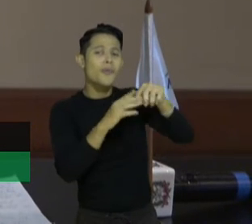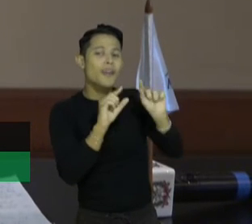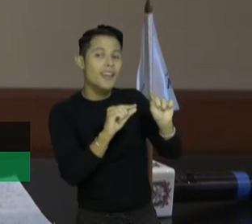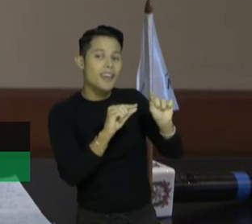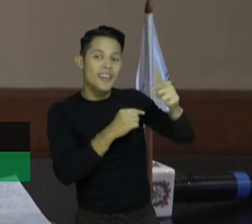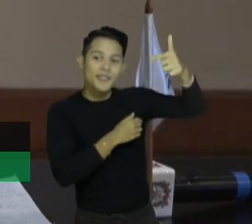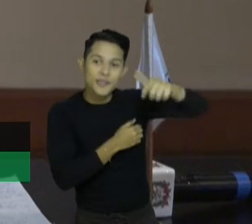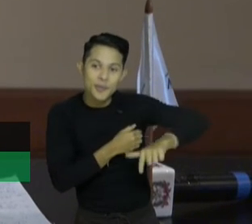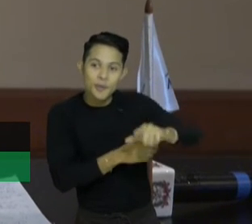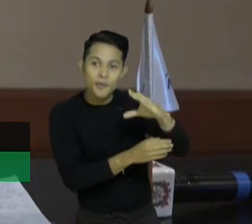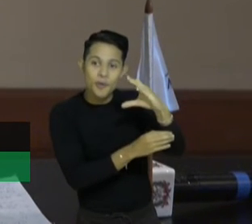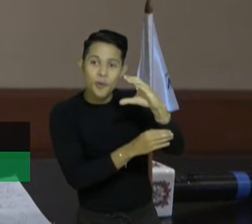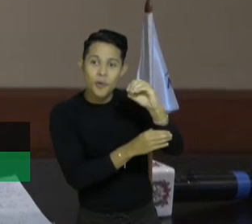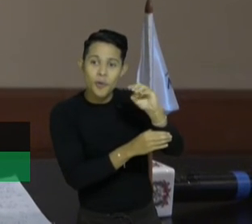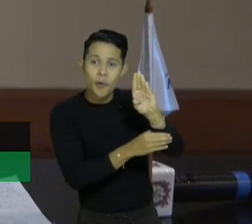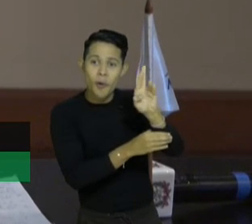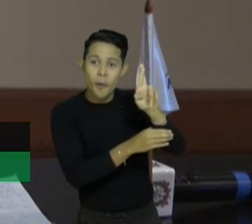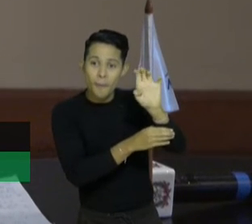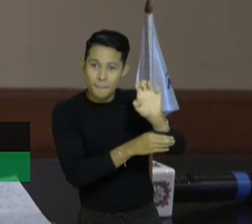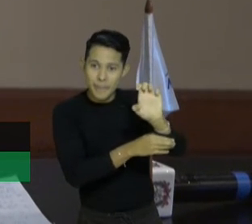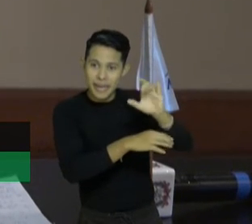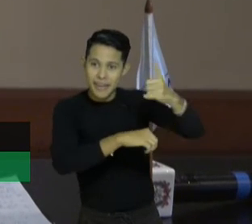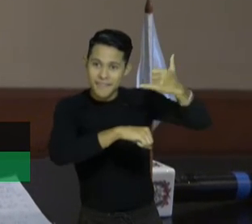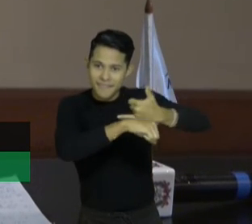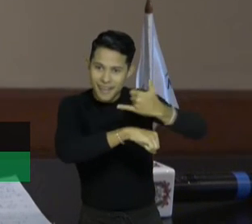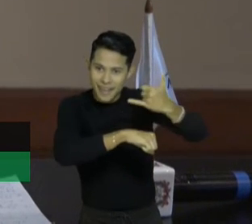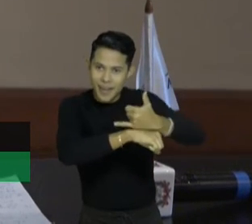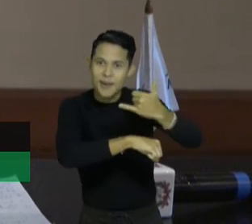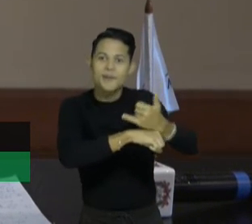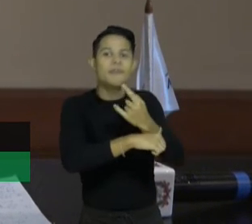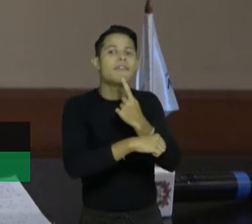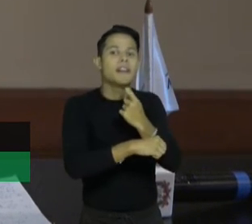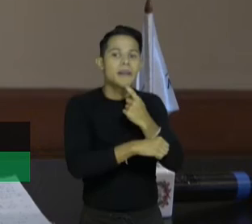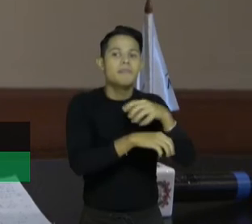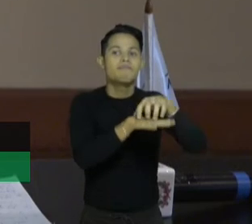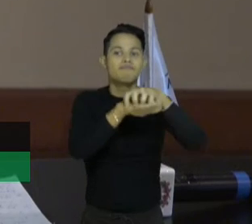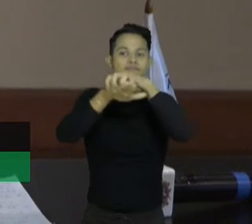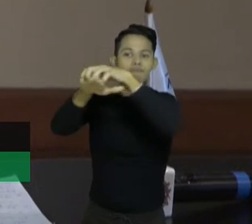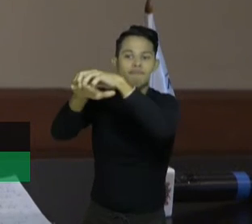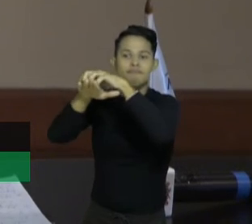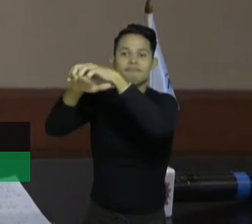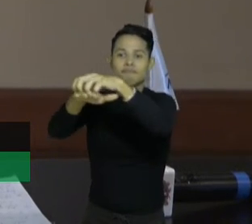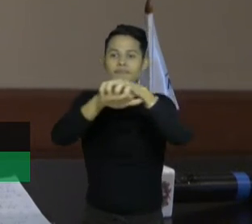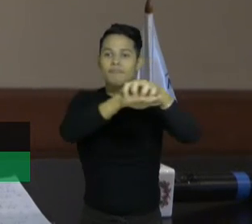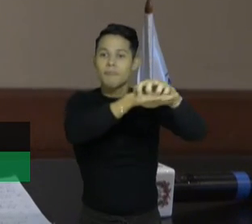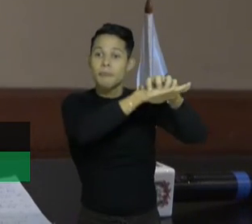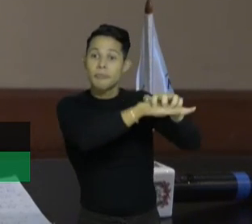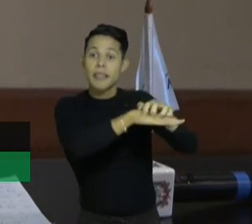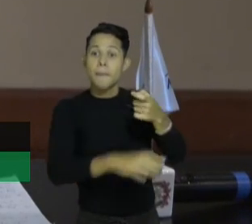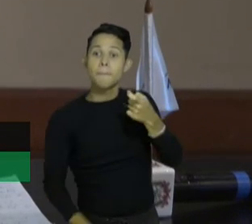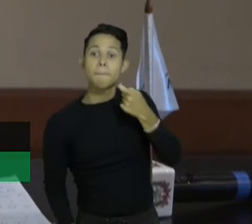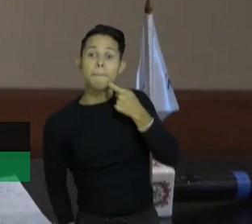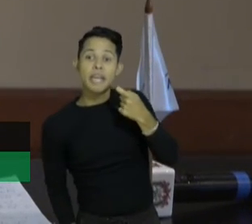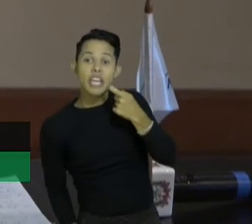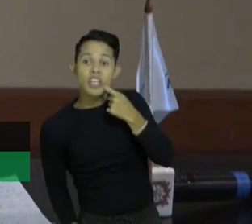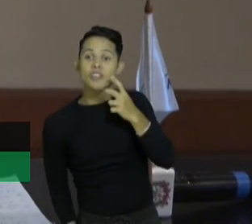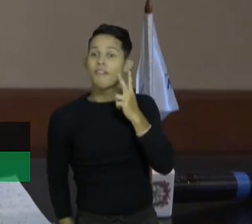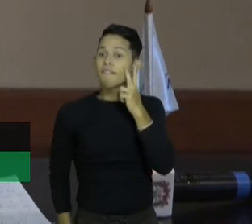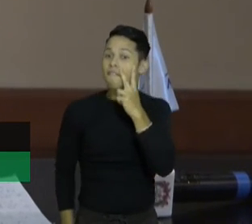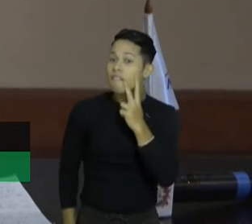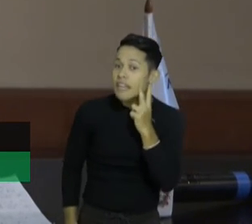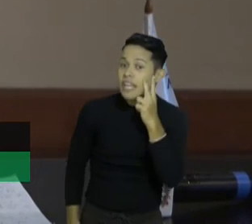cobre tem lítio mas é ainda tá começando a explorar frutas salmão e vinho é